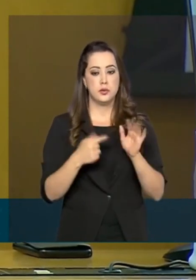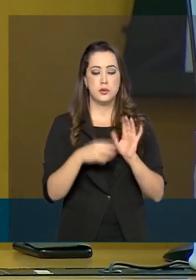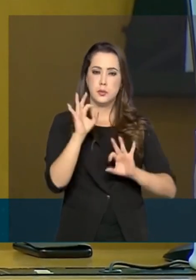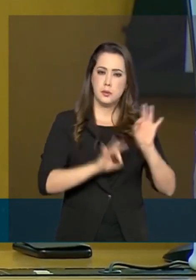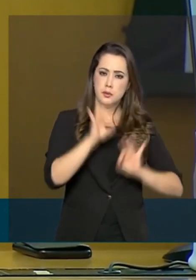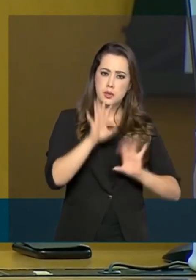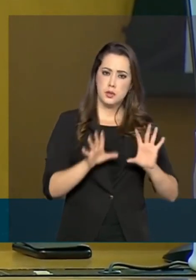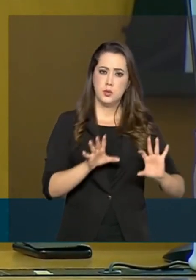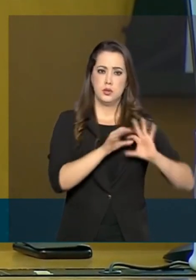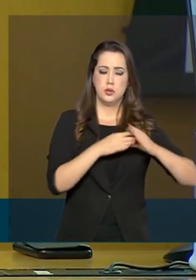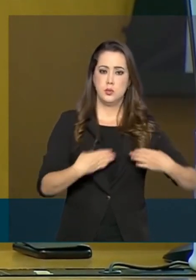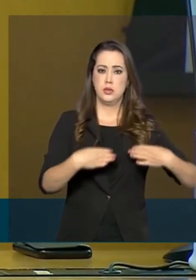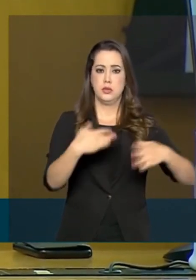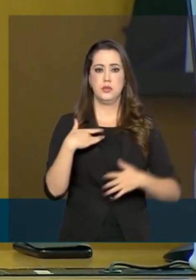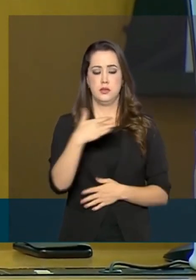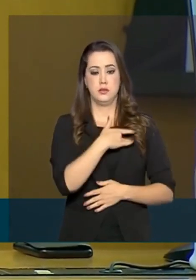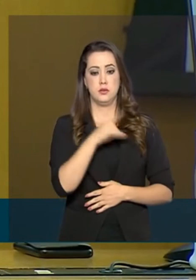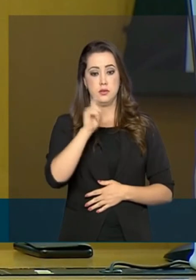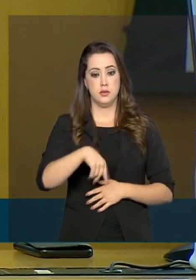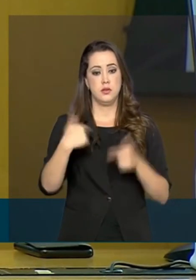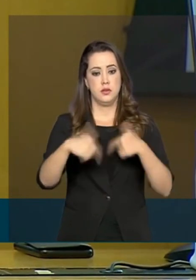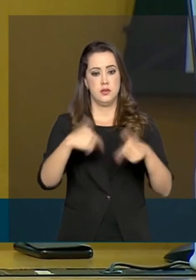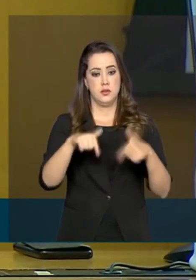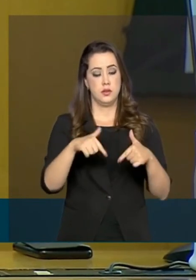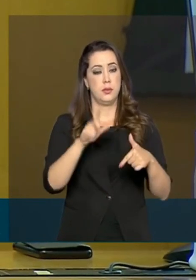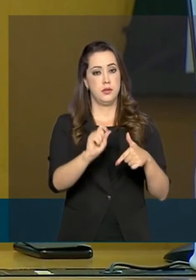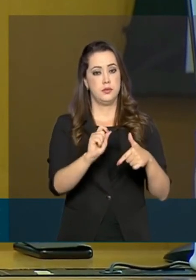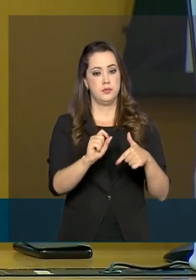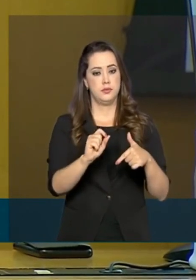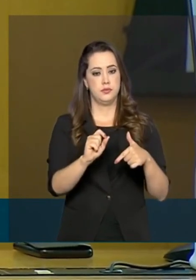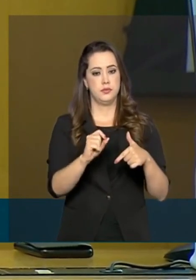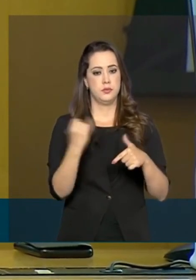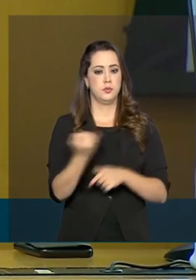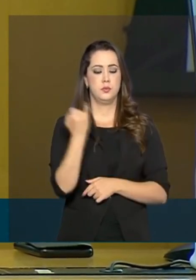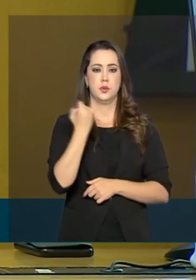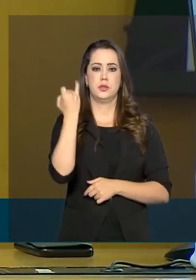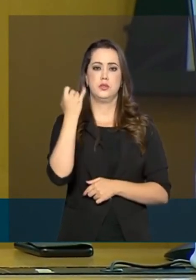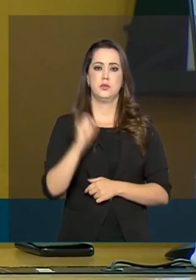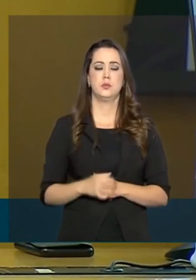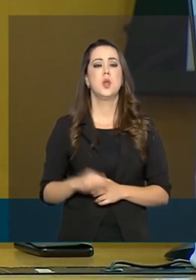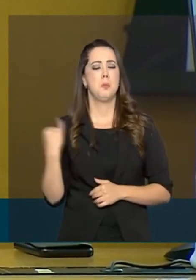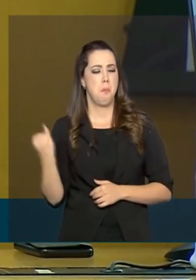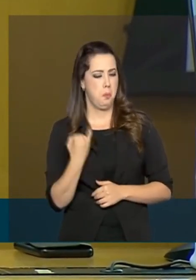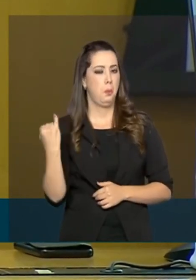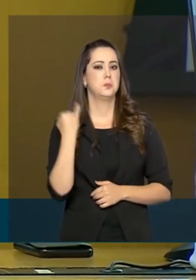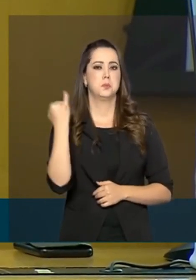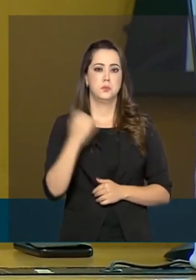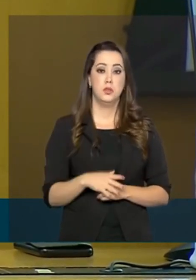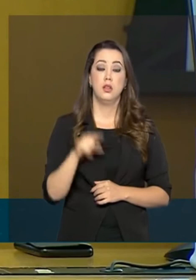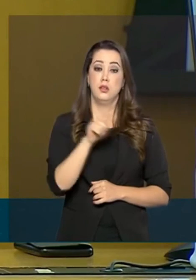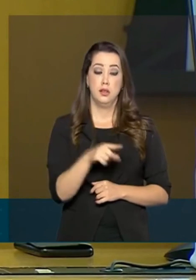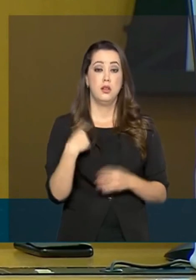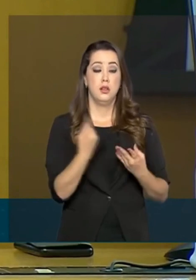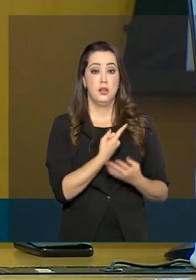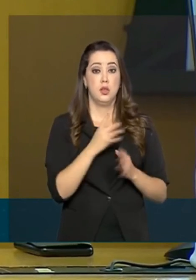fazendo de parceria com o Ministério da Saúde é um trabalho muito importante, e que vai